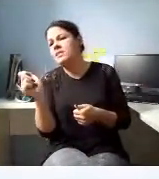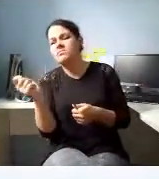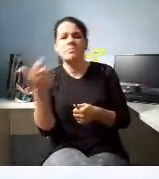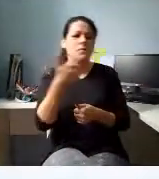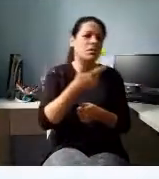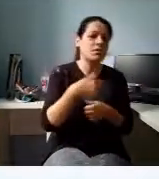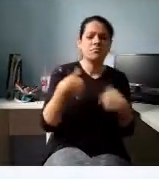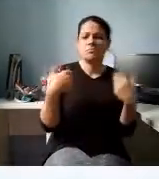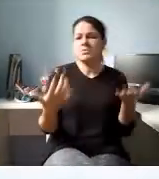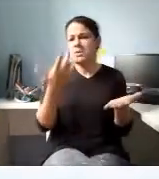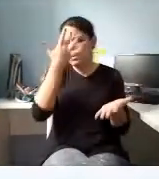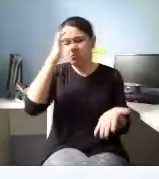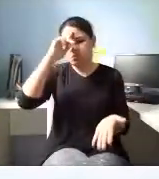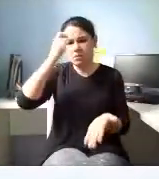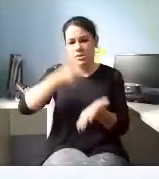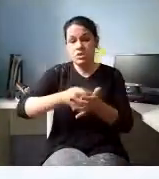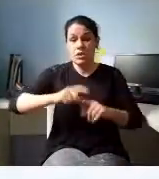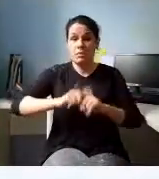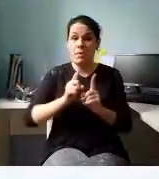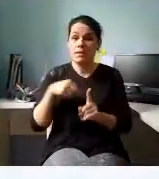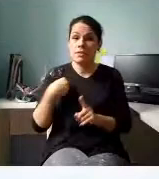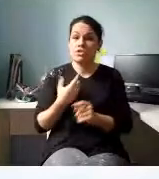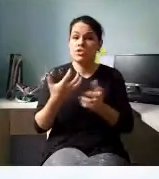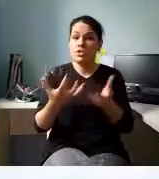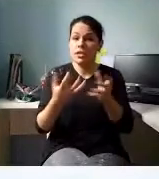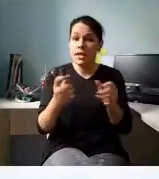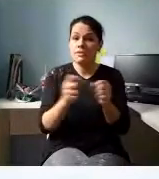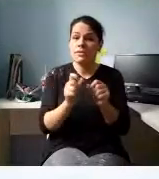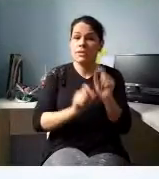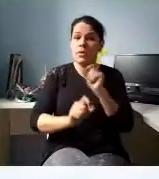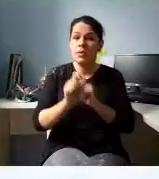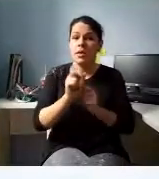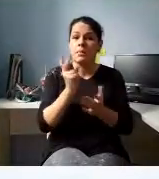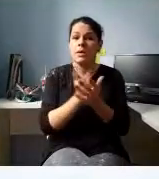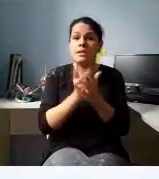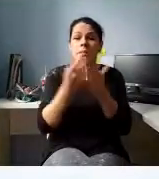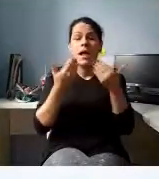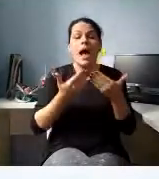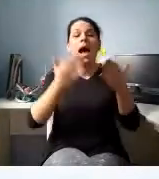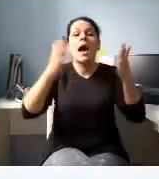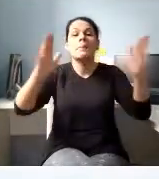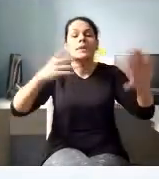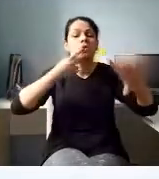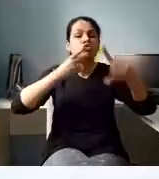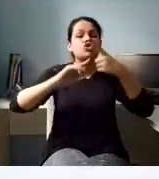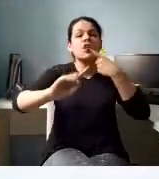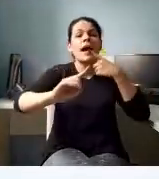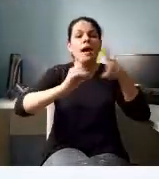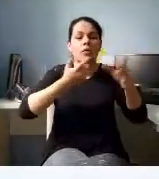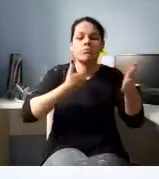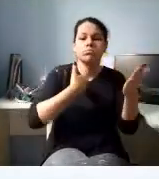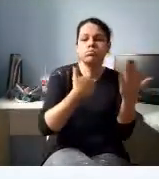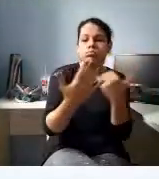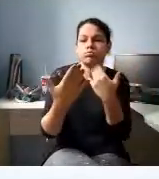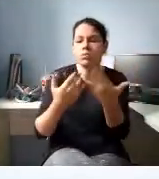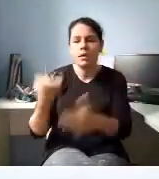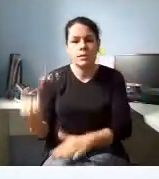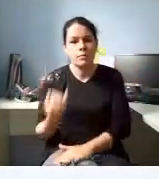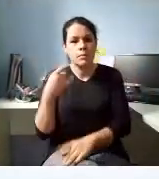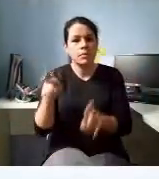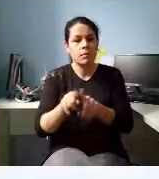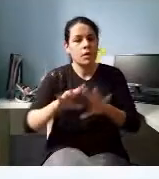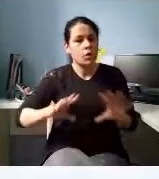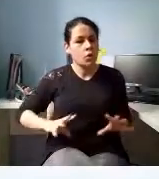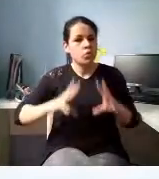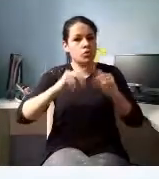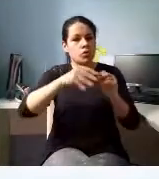tem que prezar, no caso desses candidatos, para a abertura de diálogo. Assim como teve em determinados momentos com o